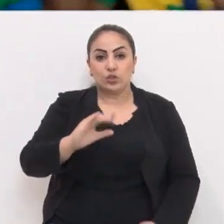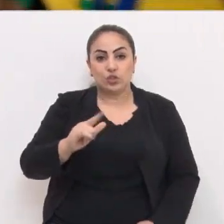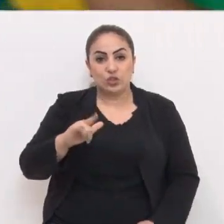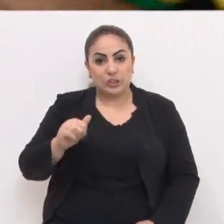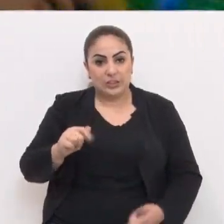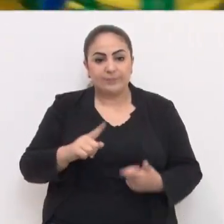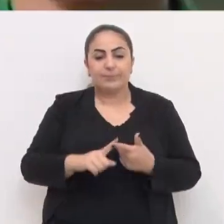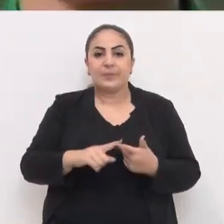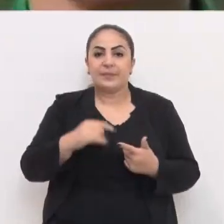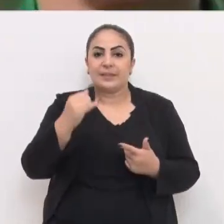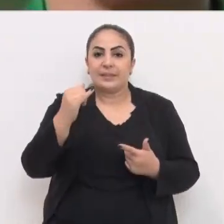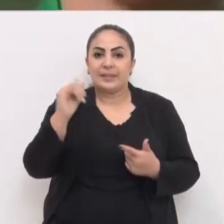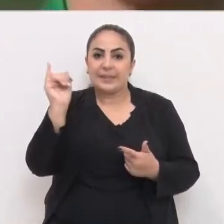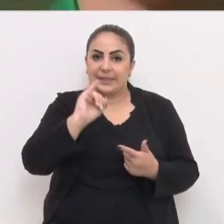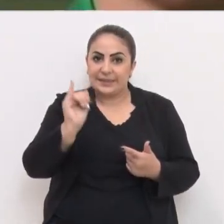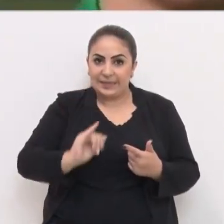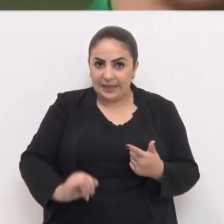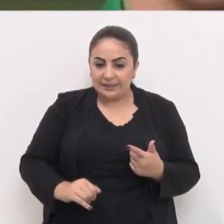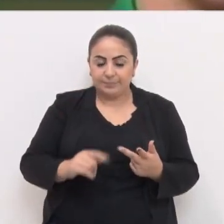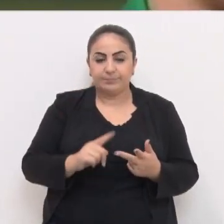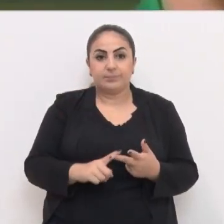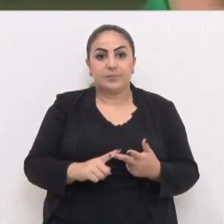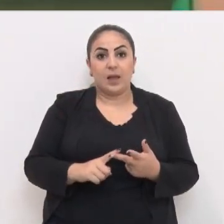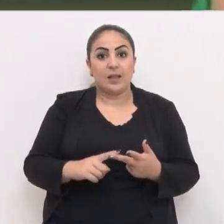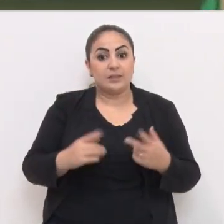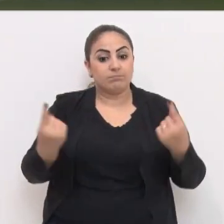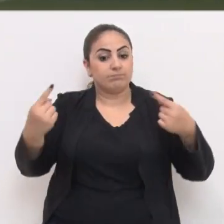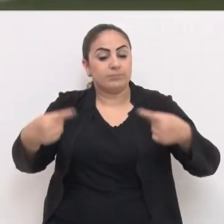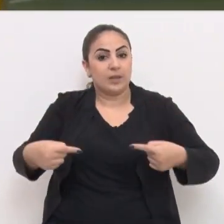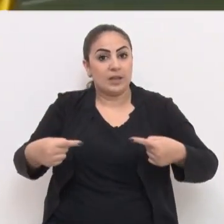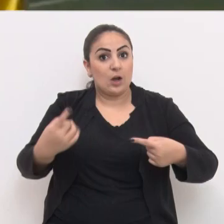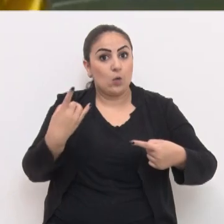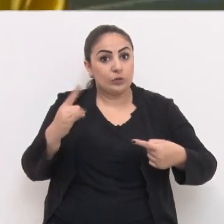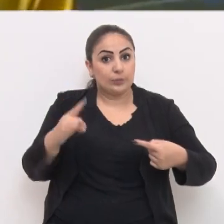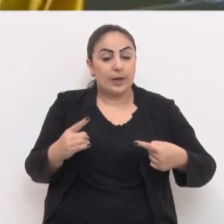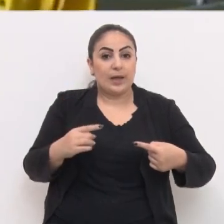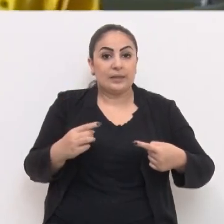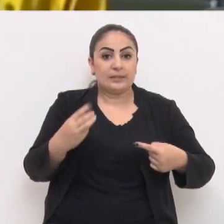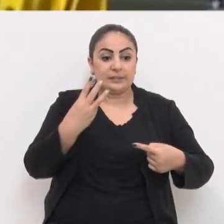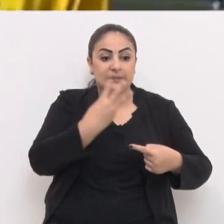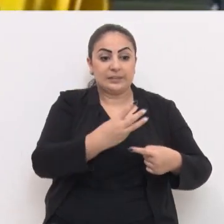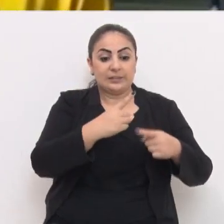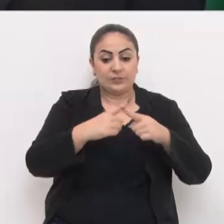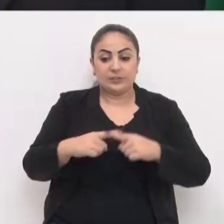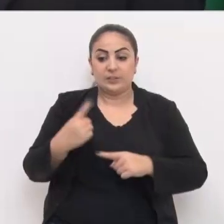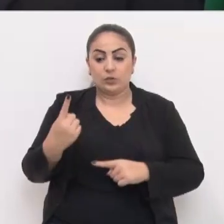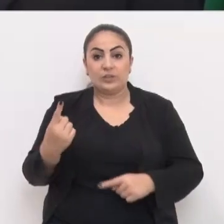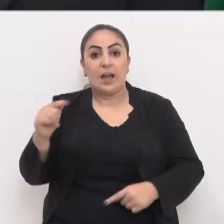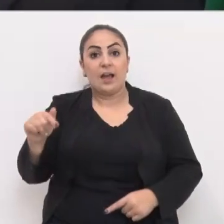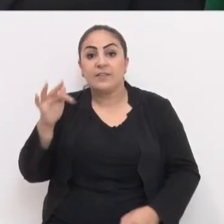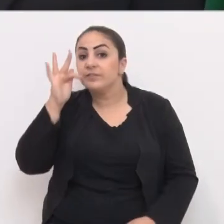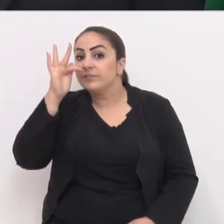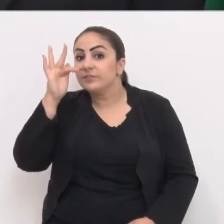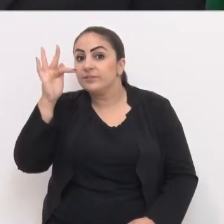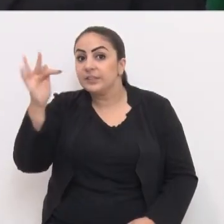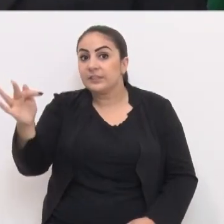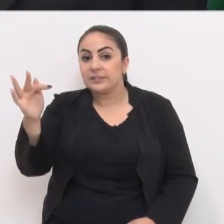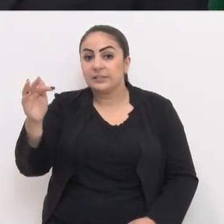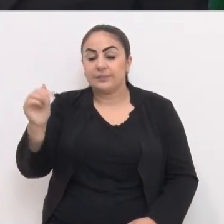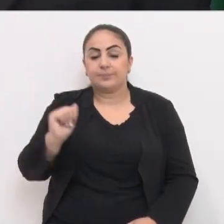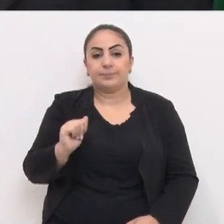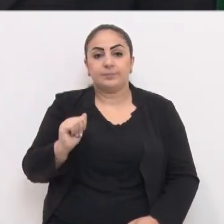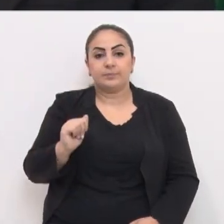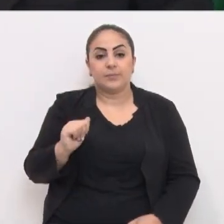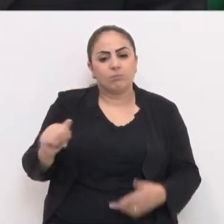Itália. Já a semifinal foi de virada por 3-2 em cima da França. A trajetória de sucesso